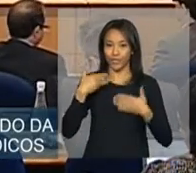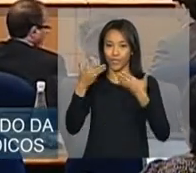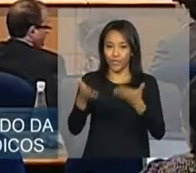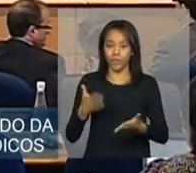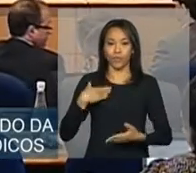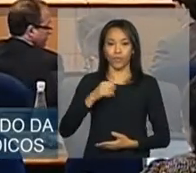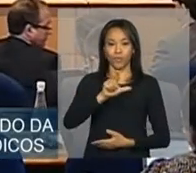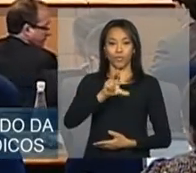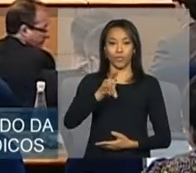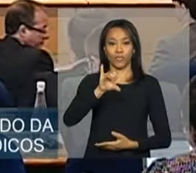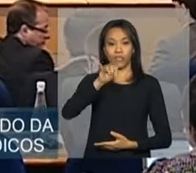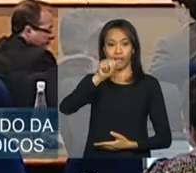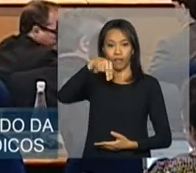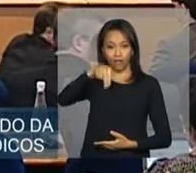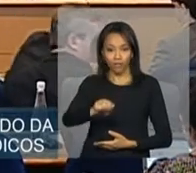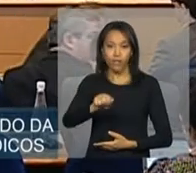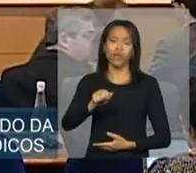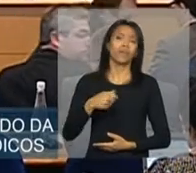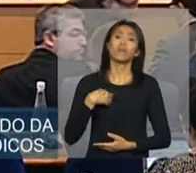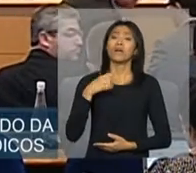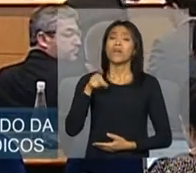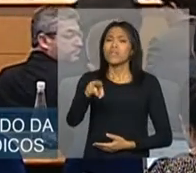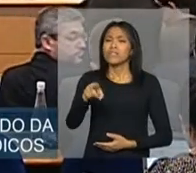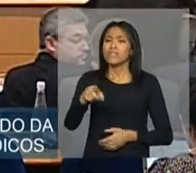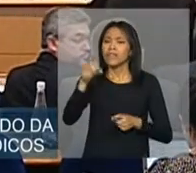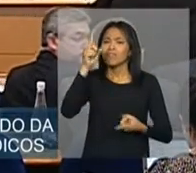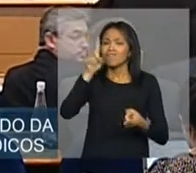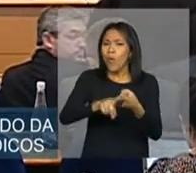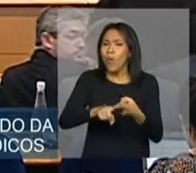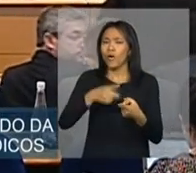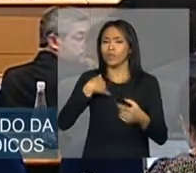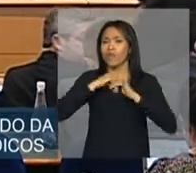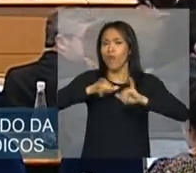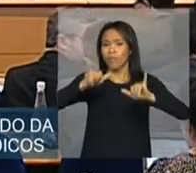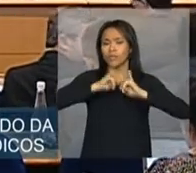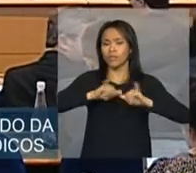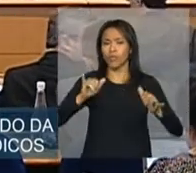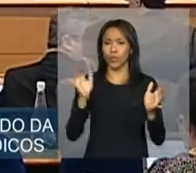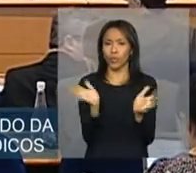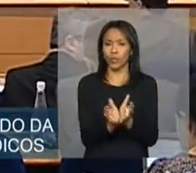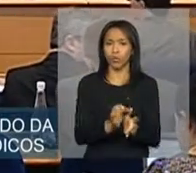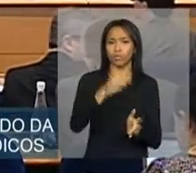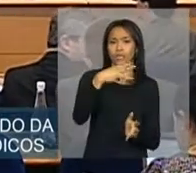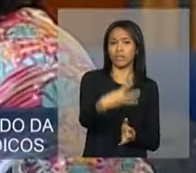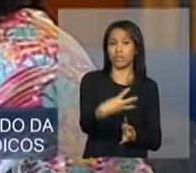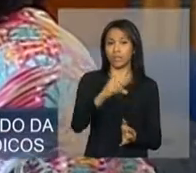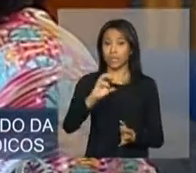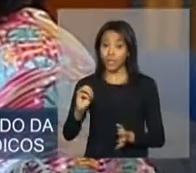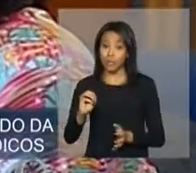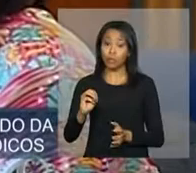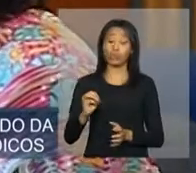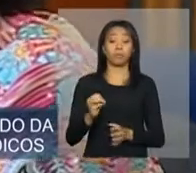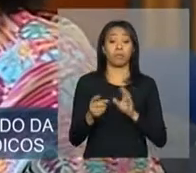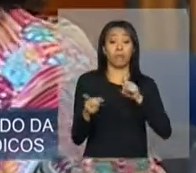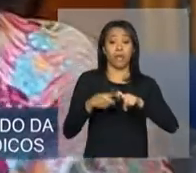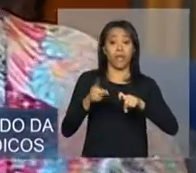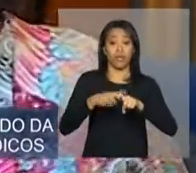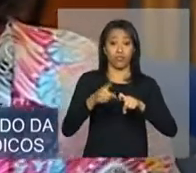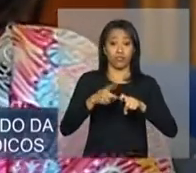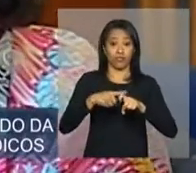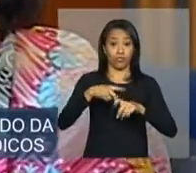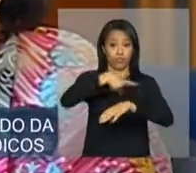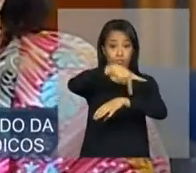Luciana do cortar só confirma a informação de que o grupo aí de aproximadamente 300 médicos cubanos